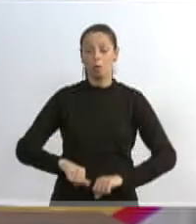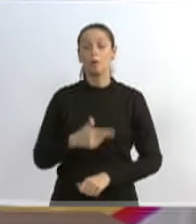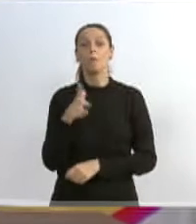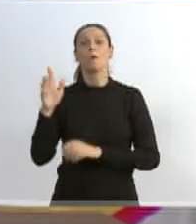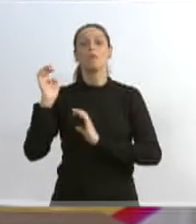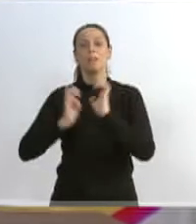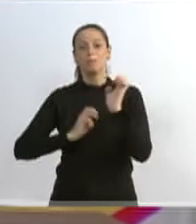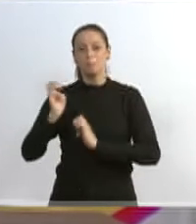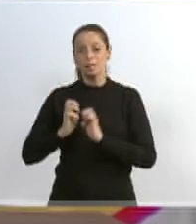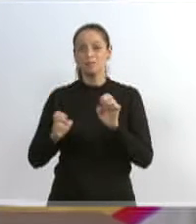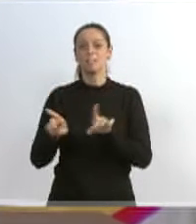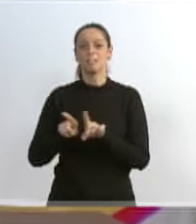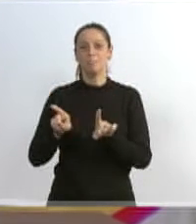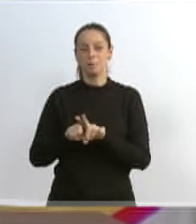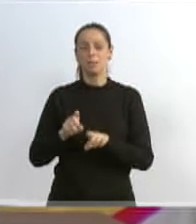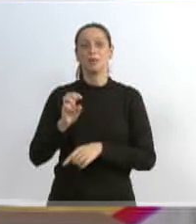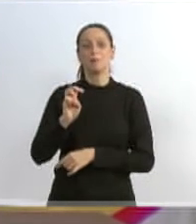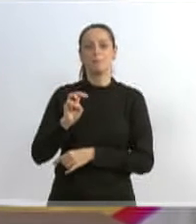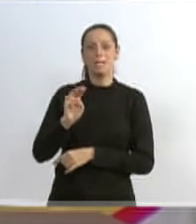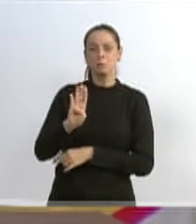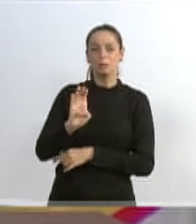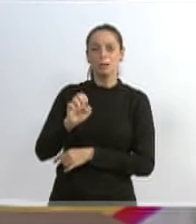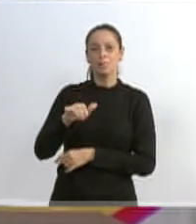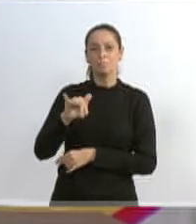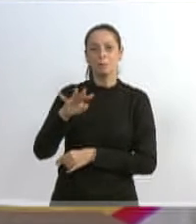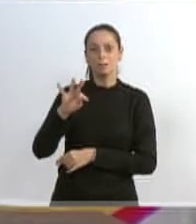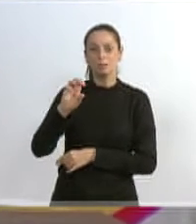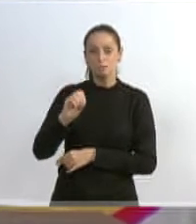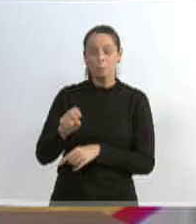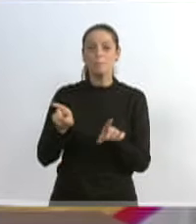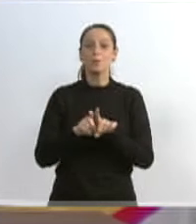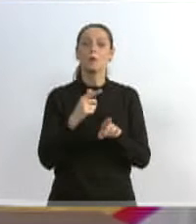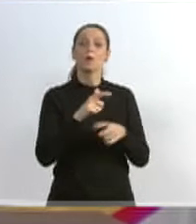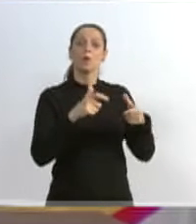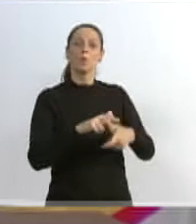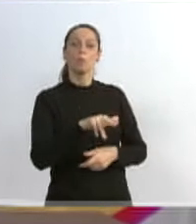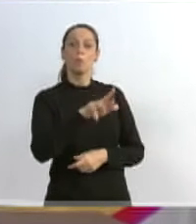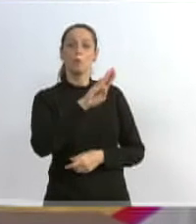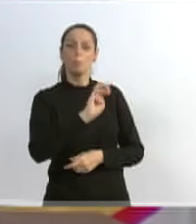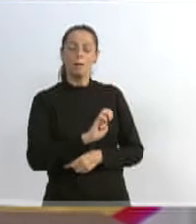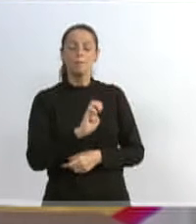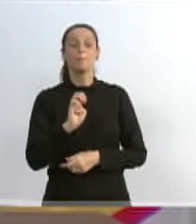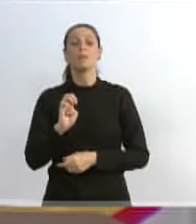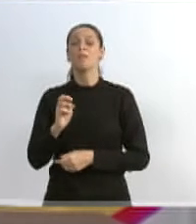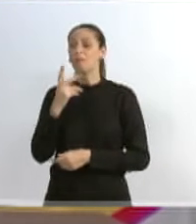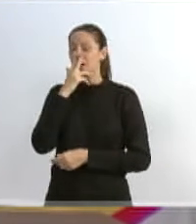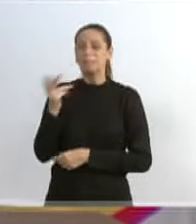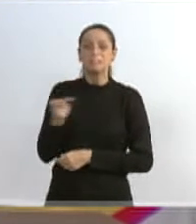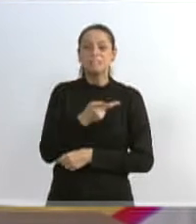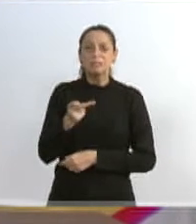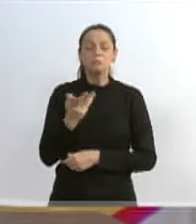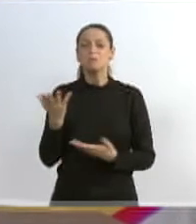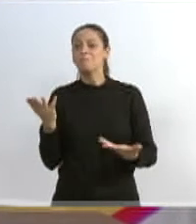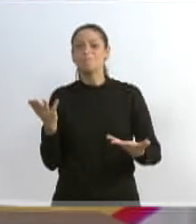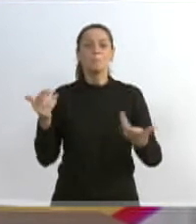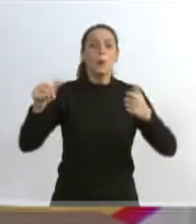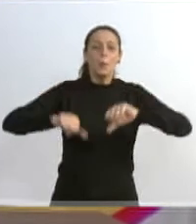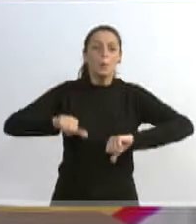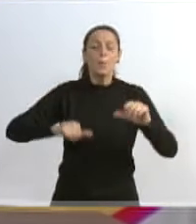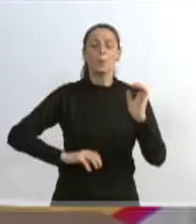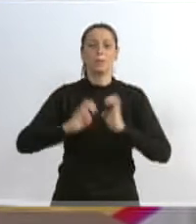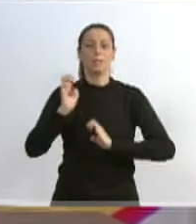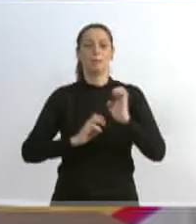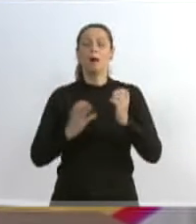coordenada pelo engenheiro benildo pelo grito demais trabalhadores da ordem dos 3 e como falei parece que estamos a empresa contratada para